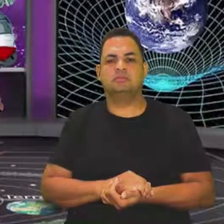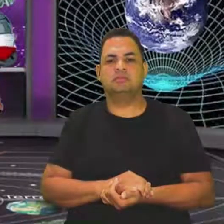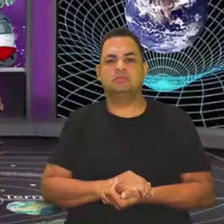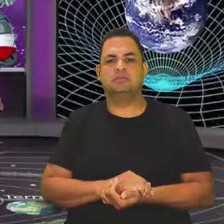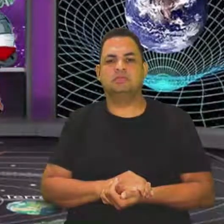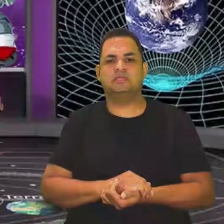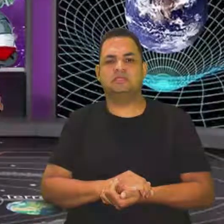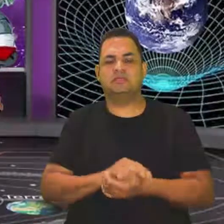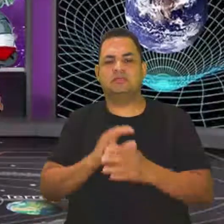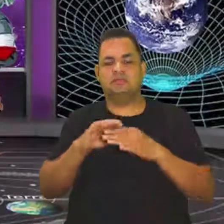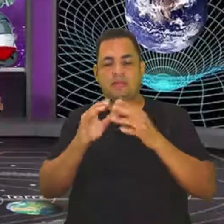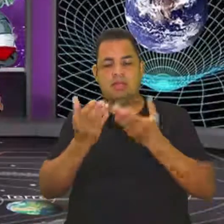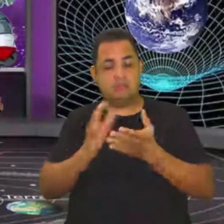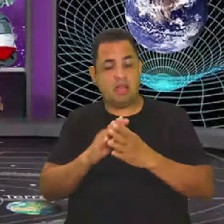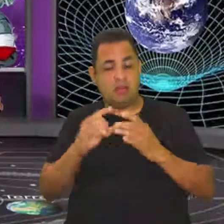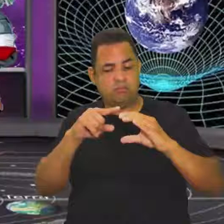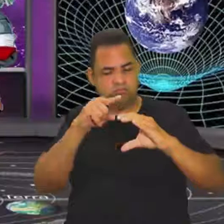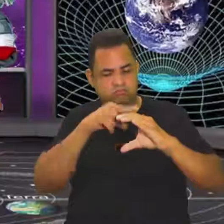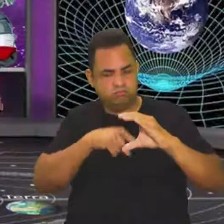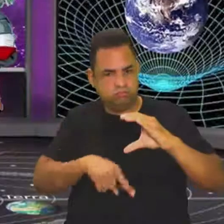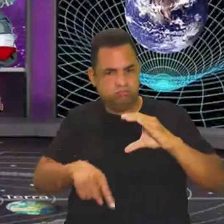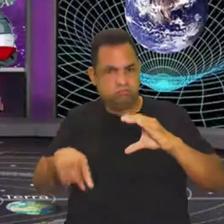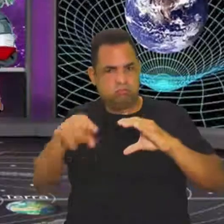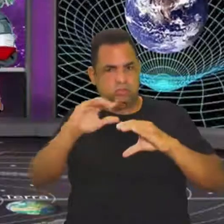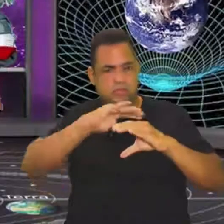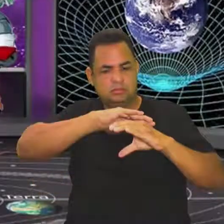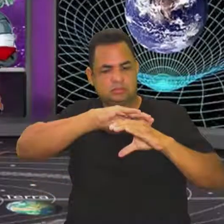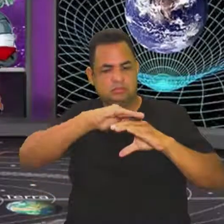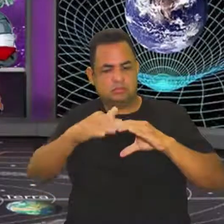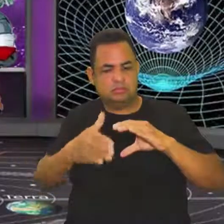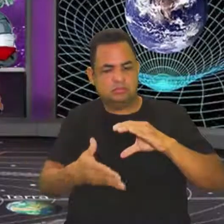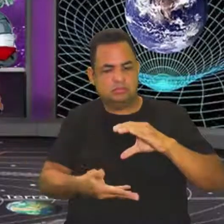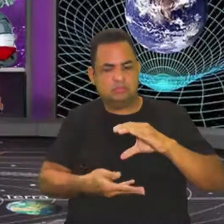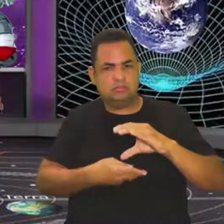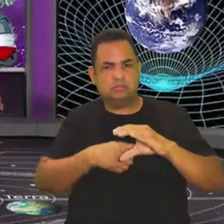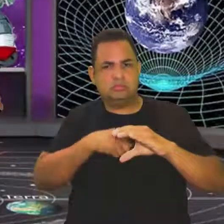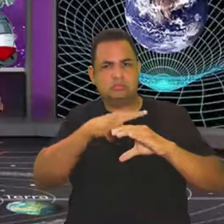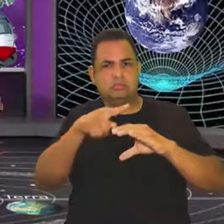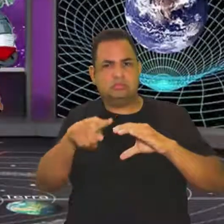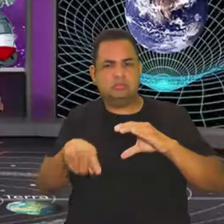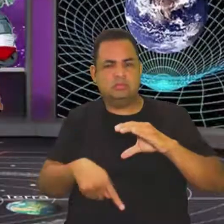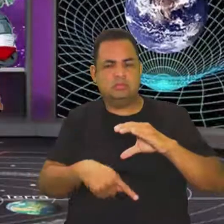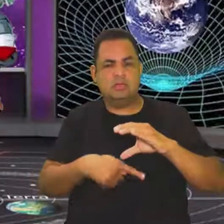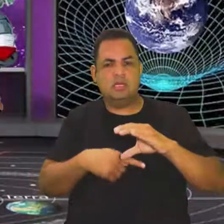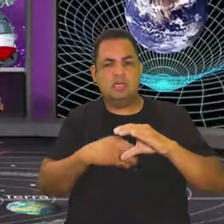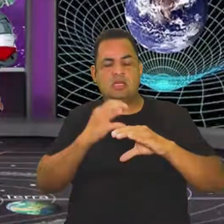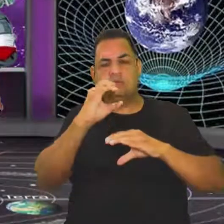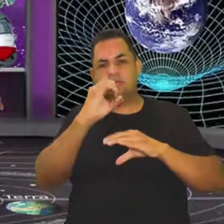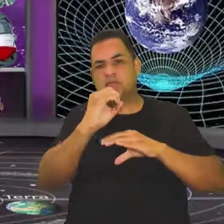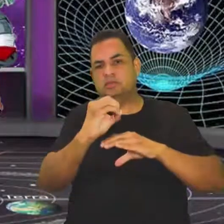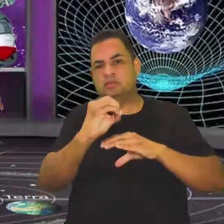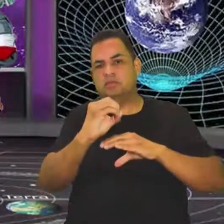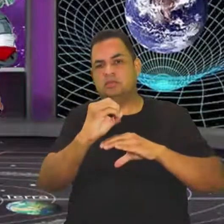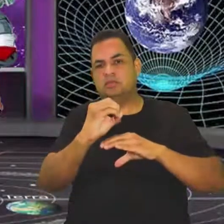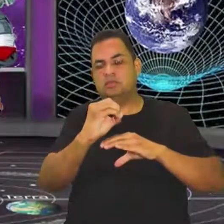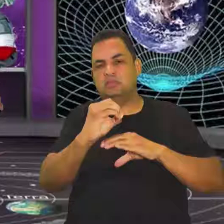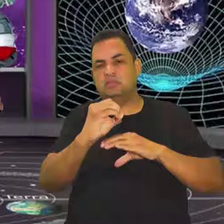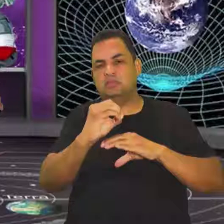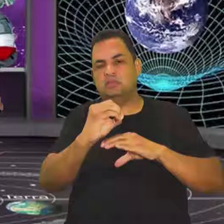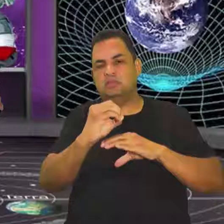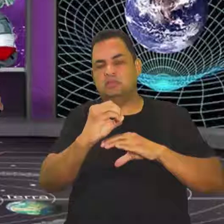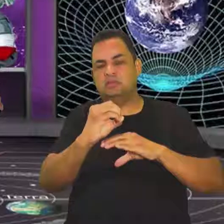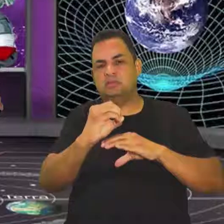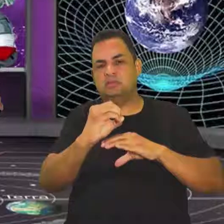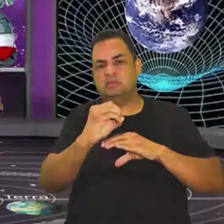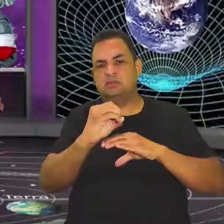esfera certinha, na superfície dela, a gente considera zero. Até vimos lá que pode ter um